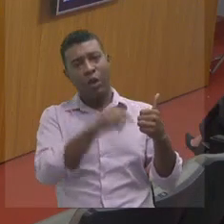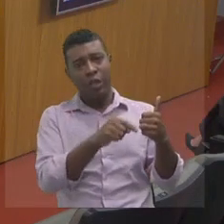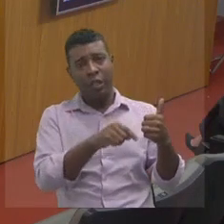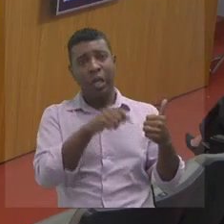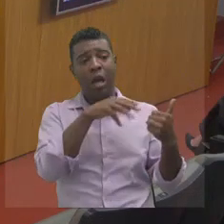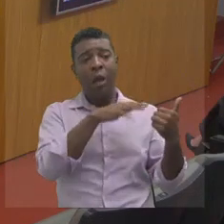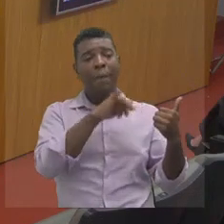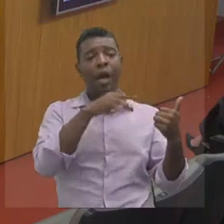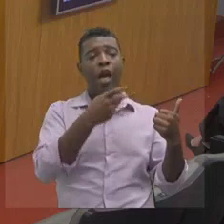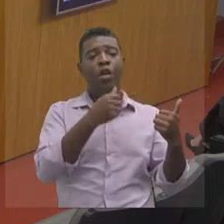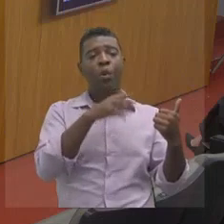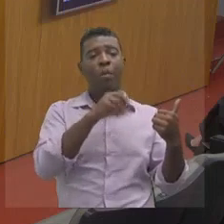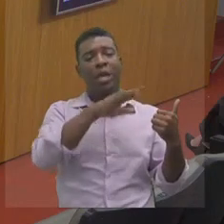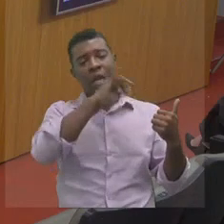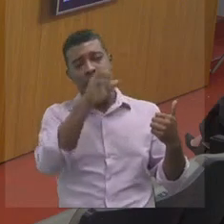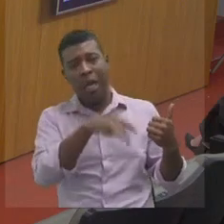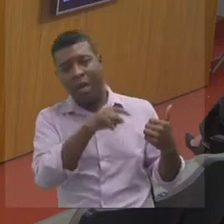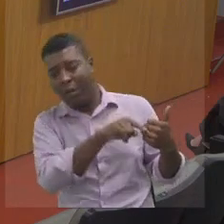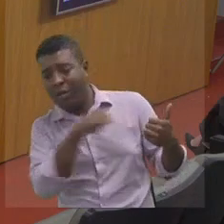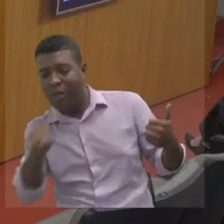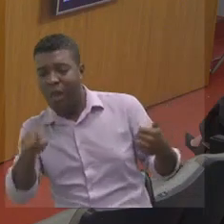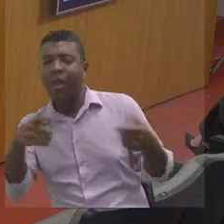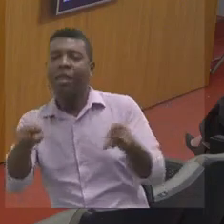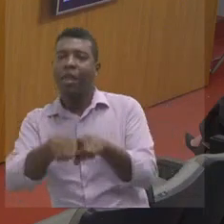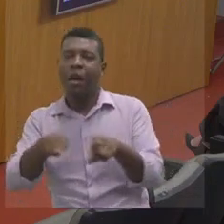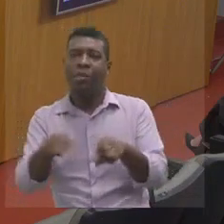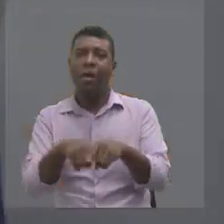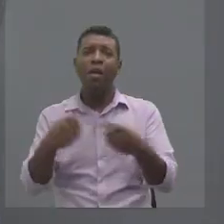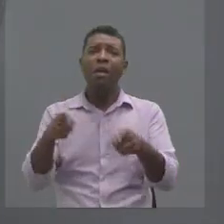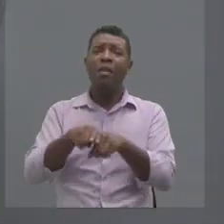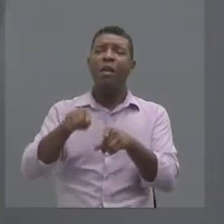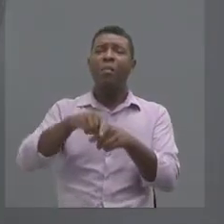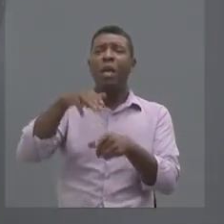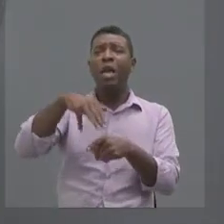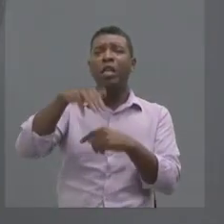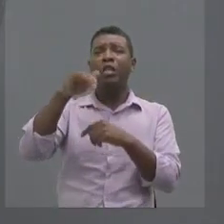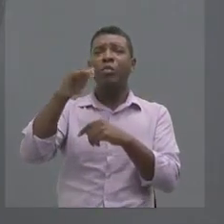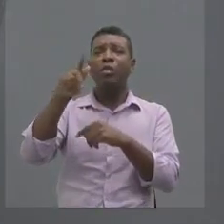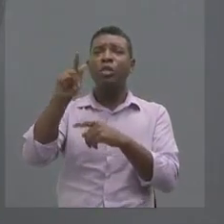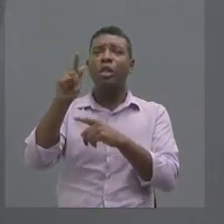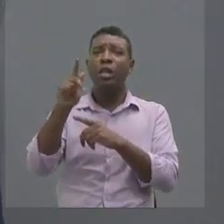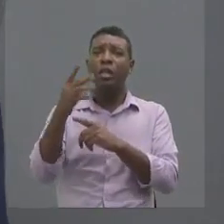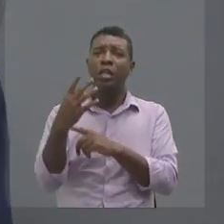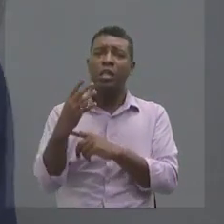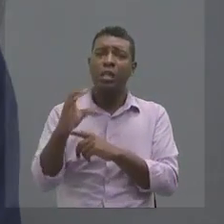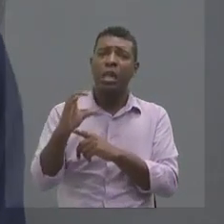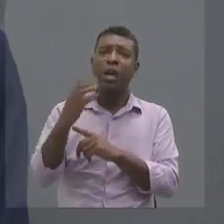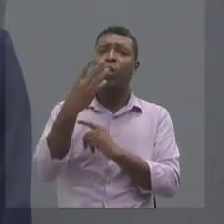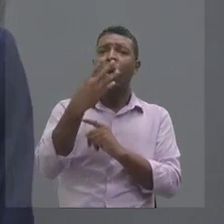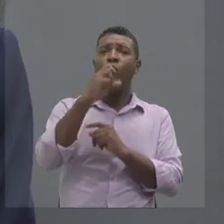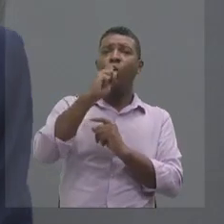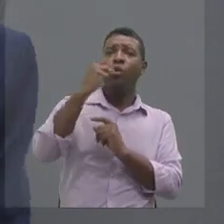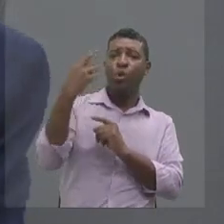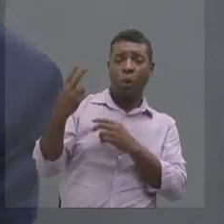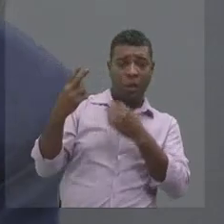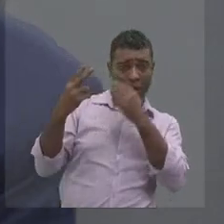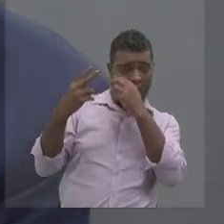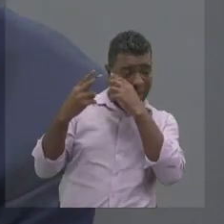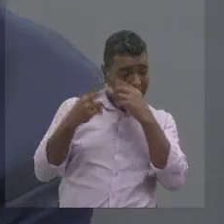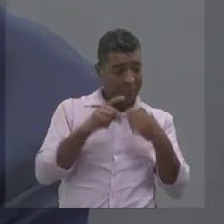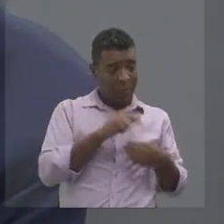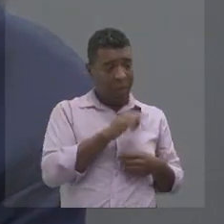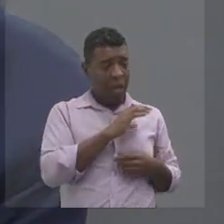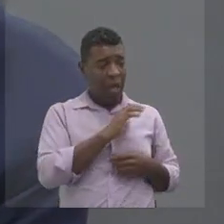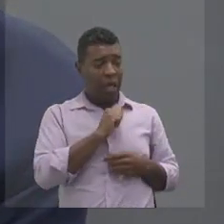realizadas como também da malha Viária da mgc482 que liga Carangola a